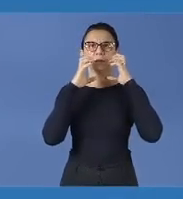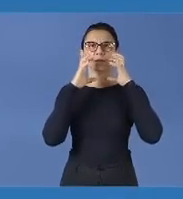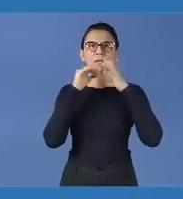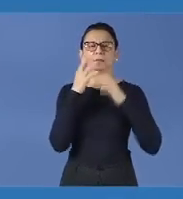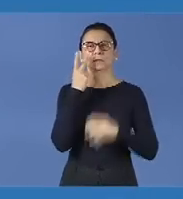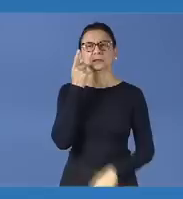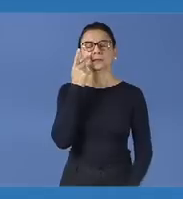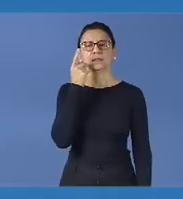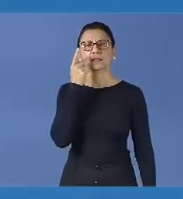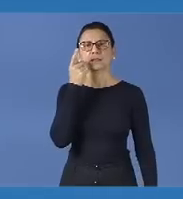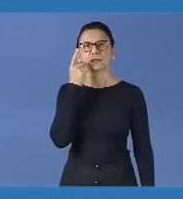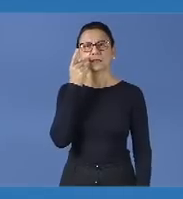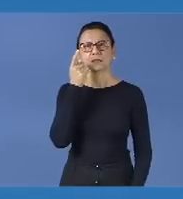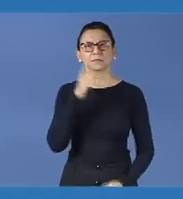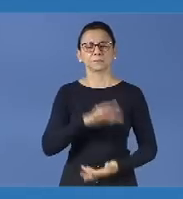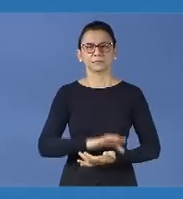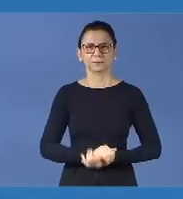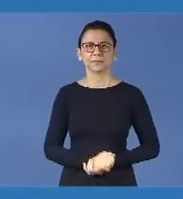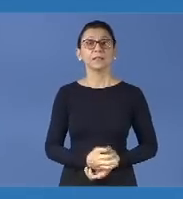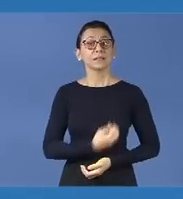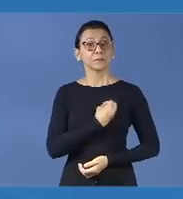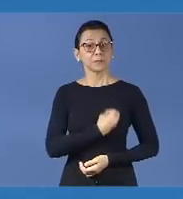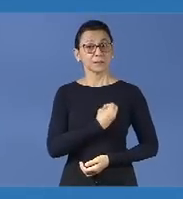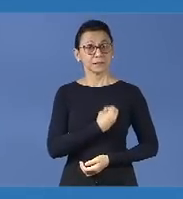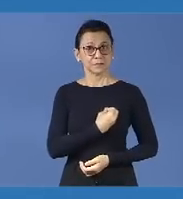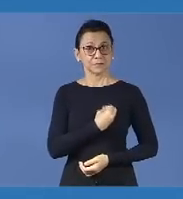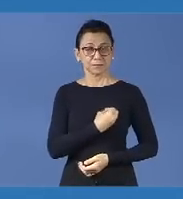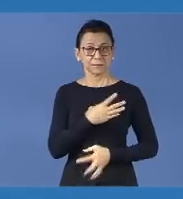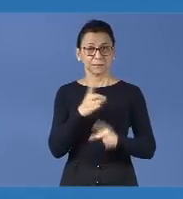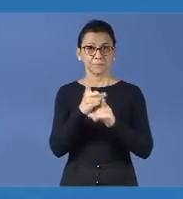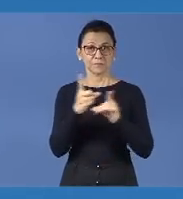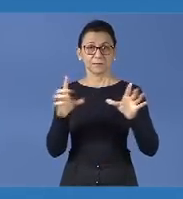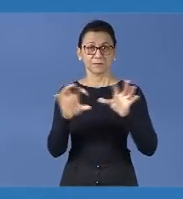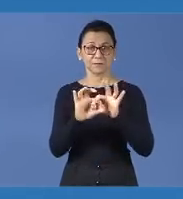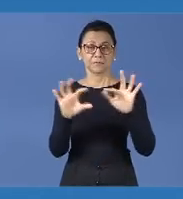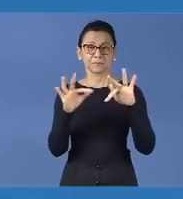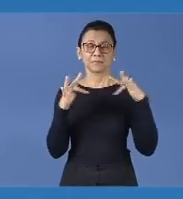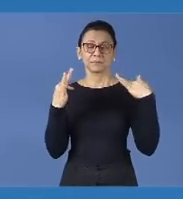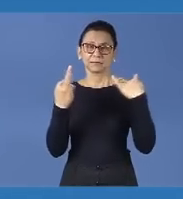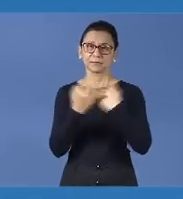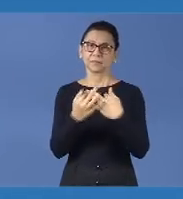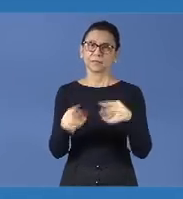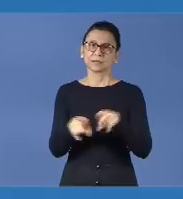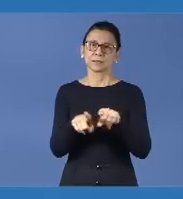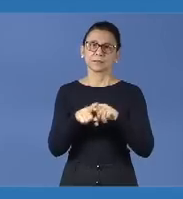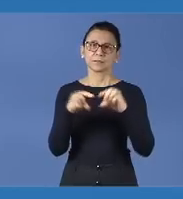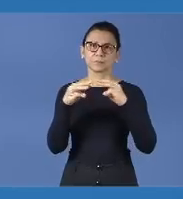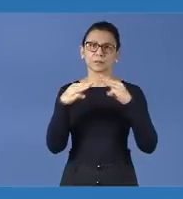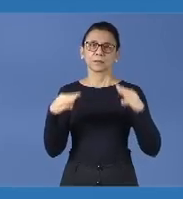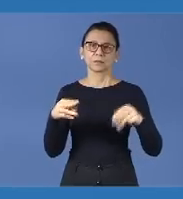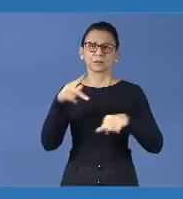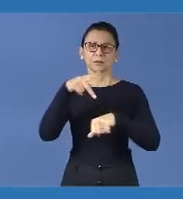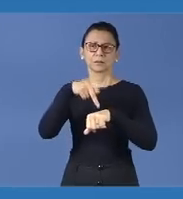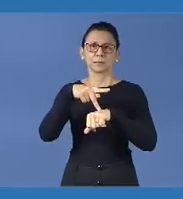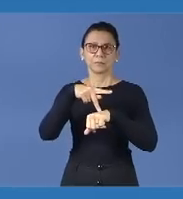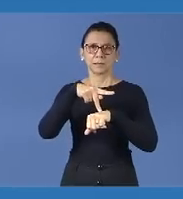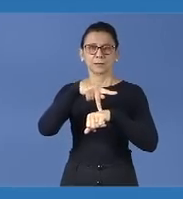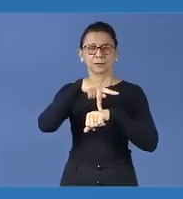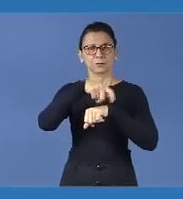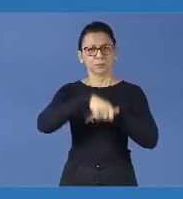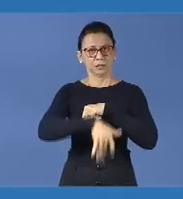Ceará. Esses irmãos participaram conosco deste encontro Unidos em Família. Também o manaim de Pedro do Rio, no estado do Rio de